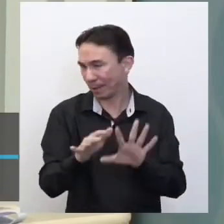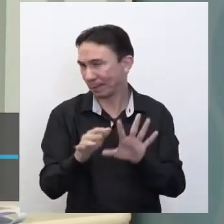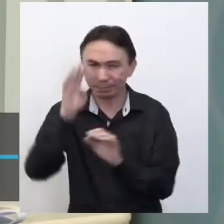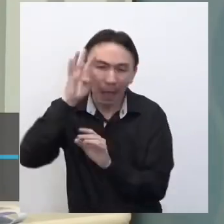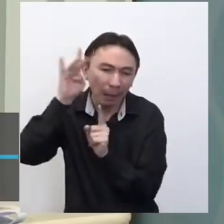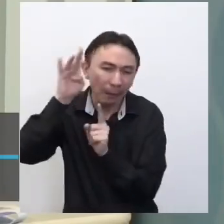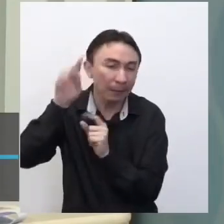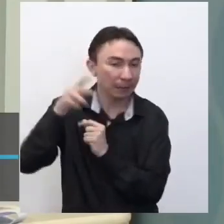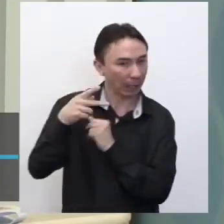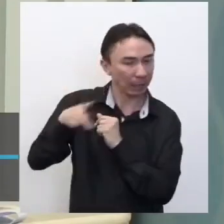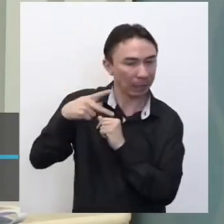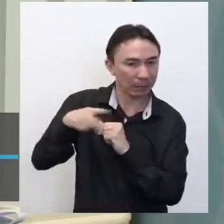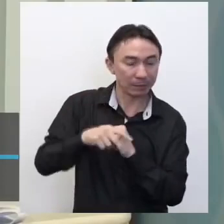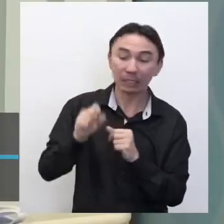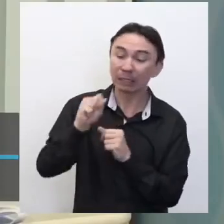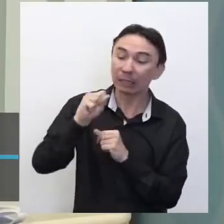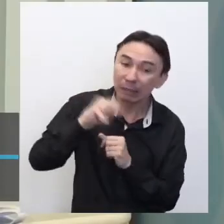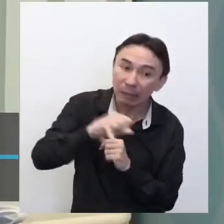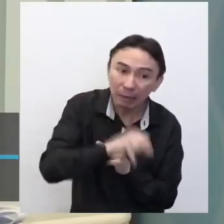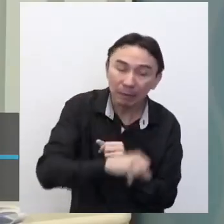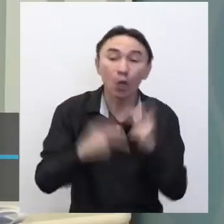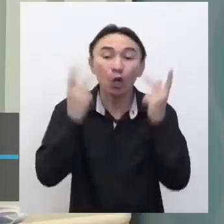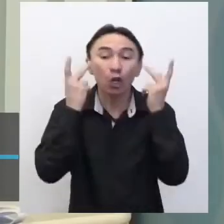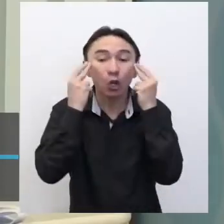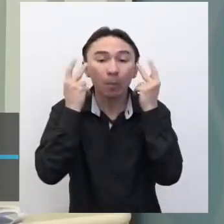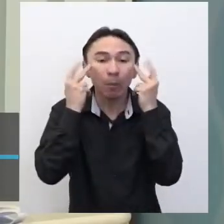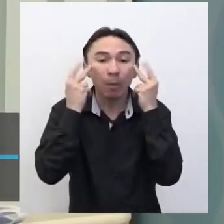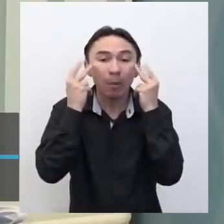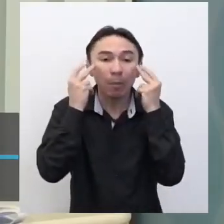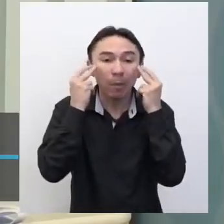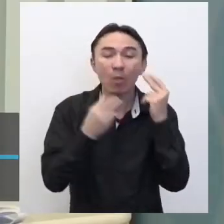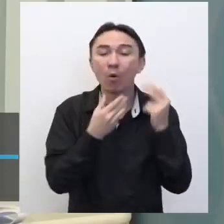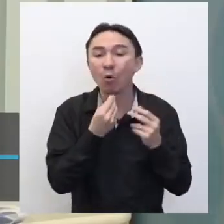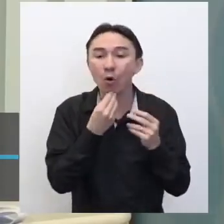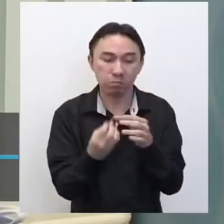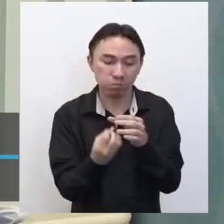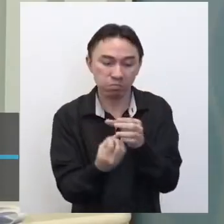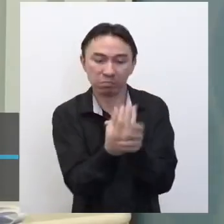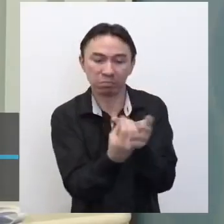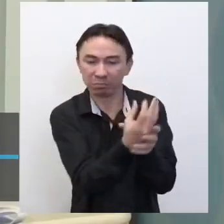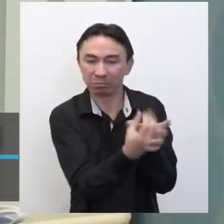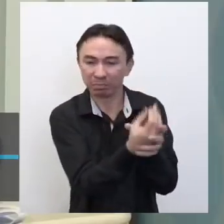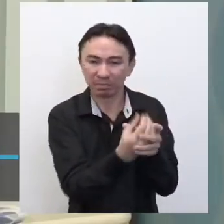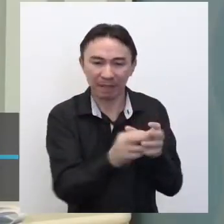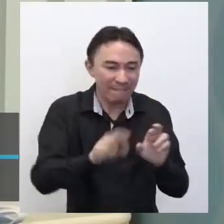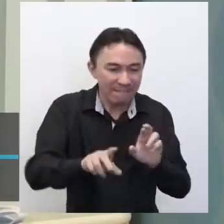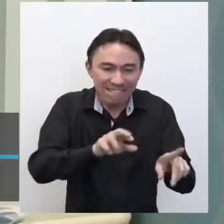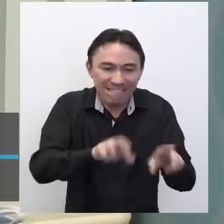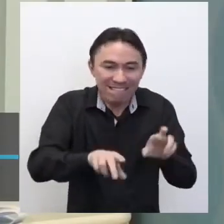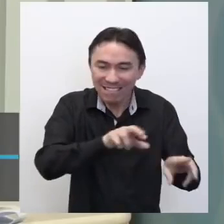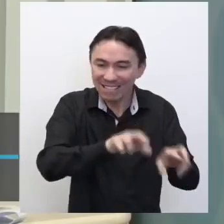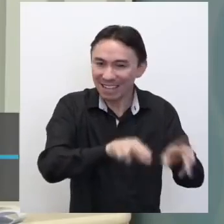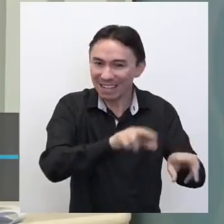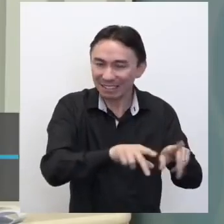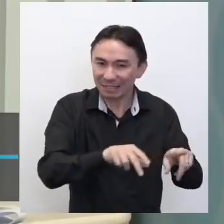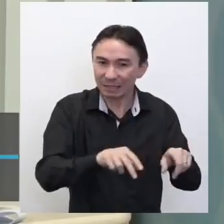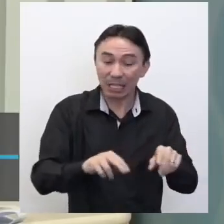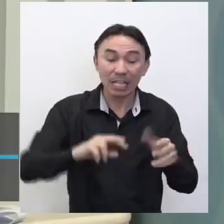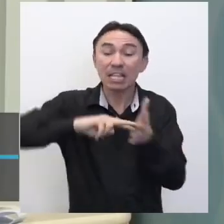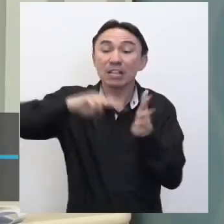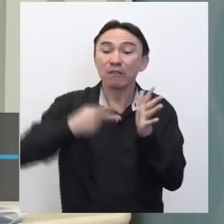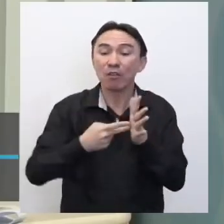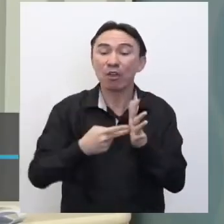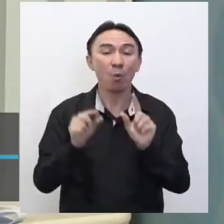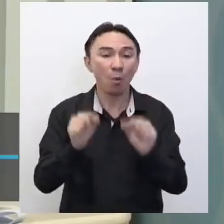os homens de forma diferente, isto significa que na sociedade, ou seja, na polis, eles não